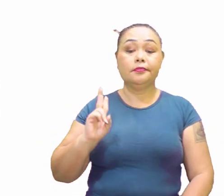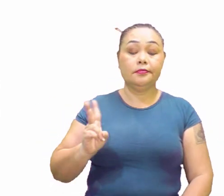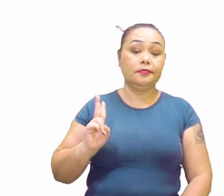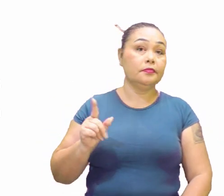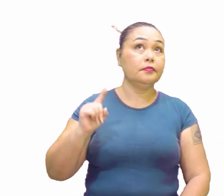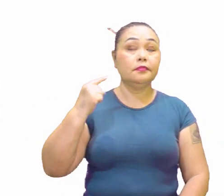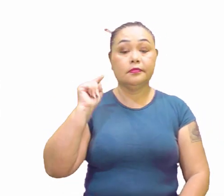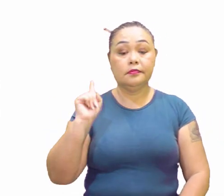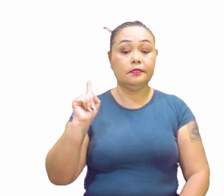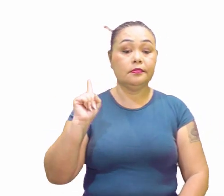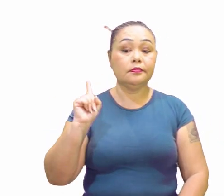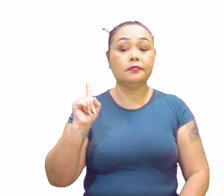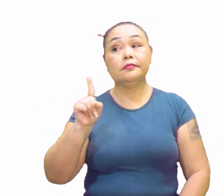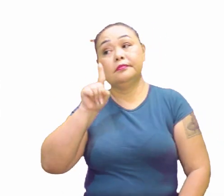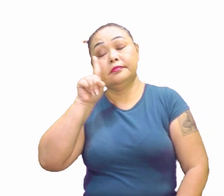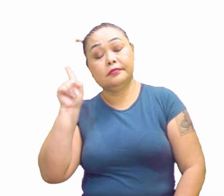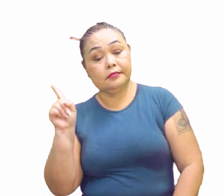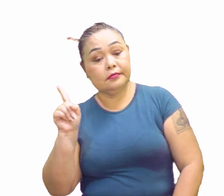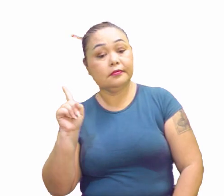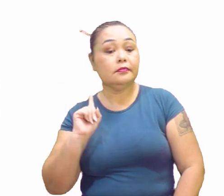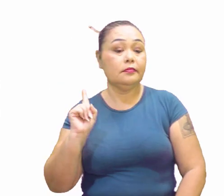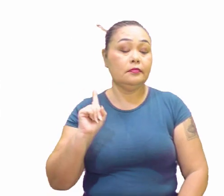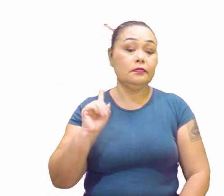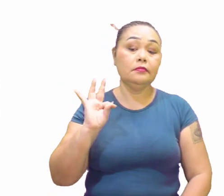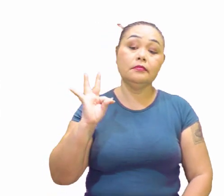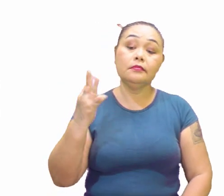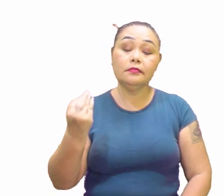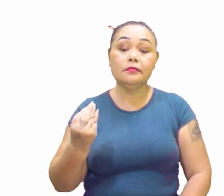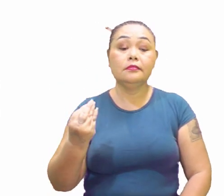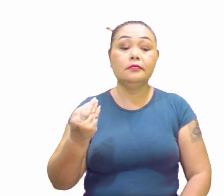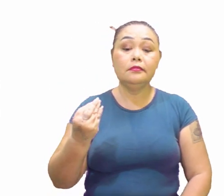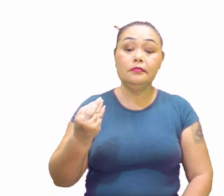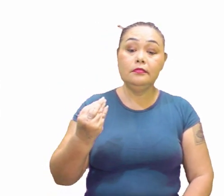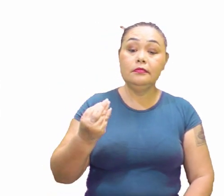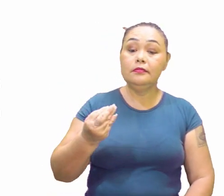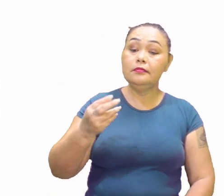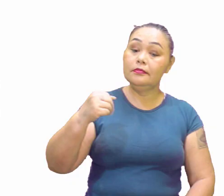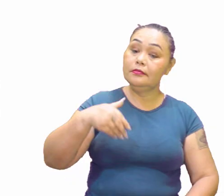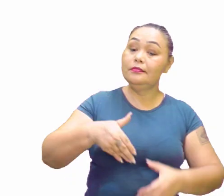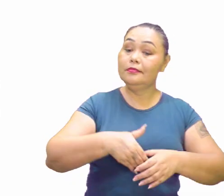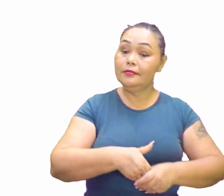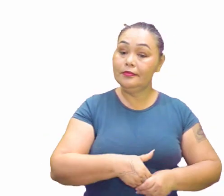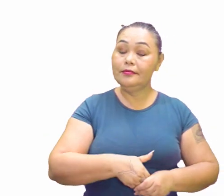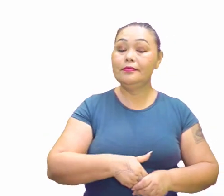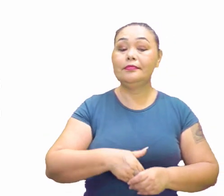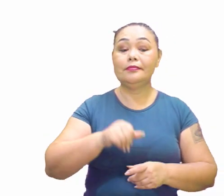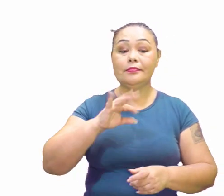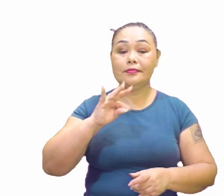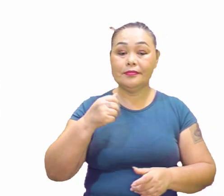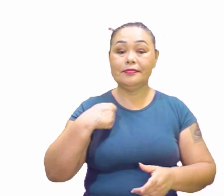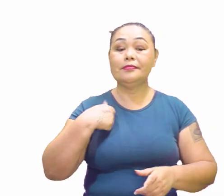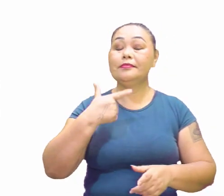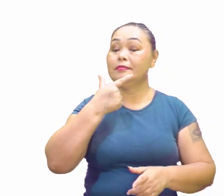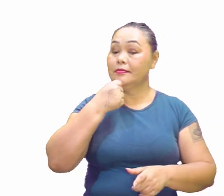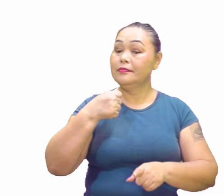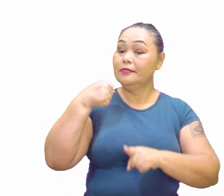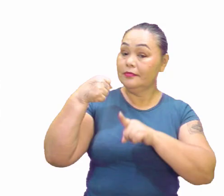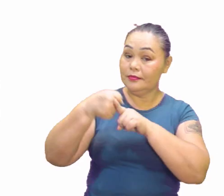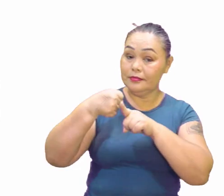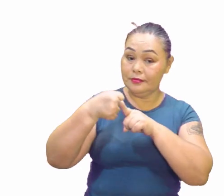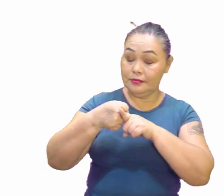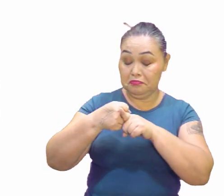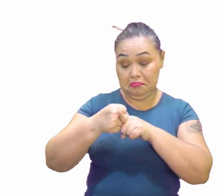assim, não é segundo, né? Como dizia Napoleão, todo homem luta com